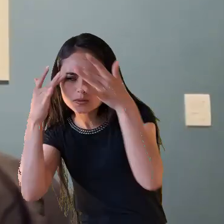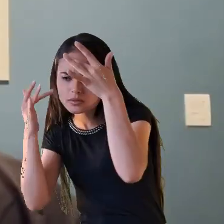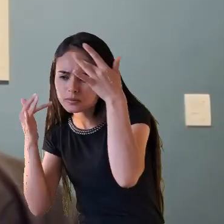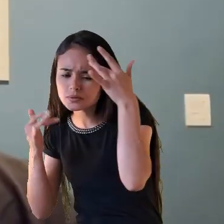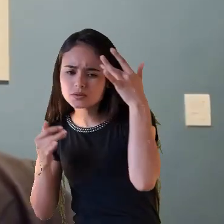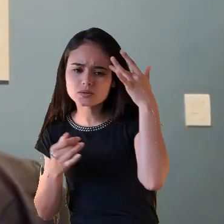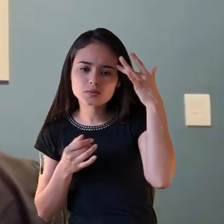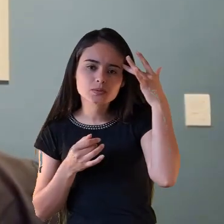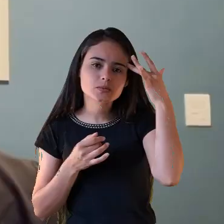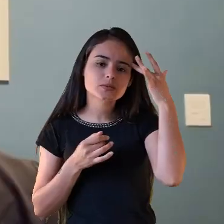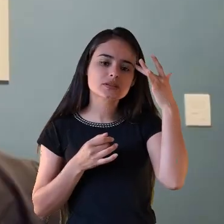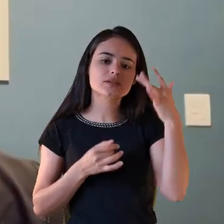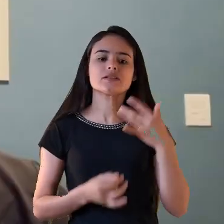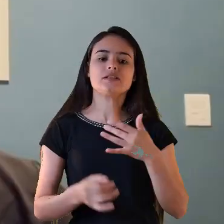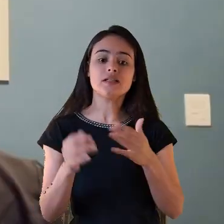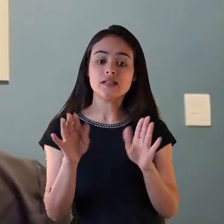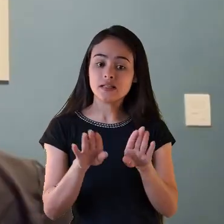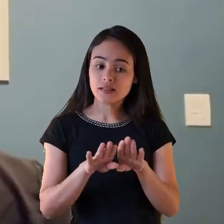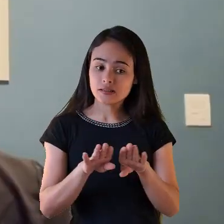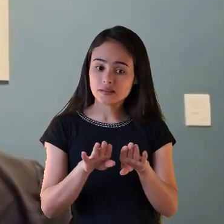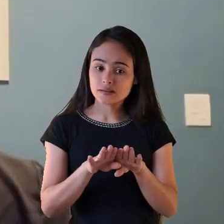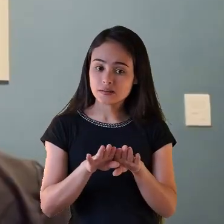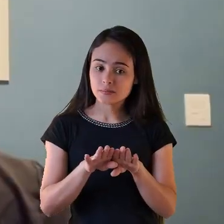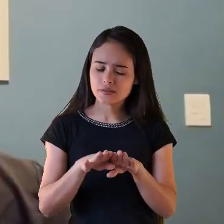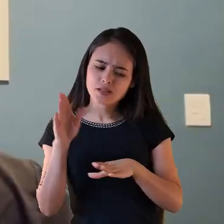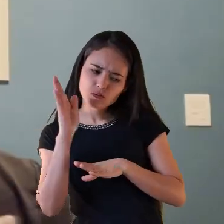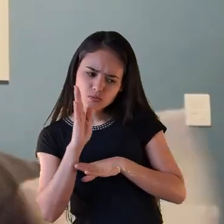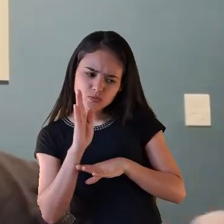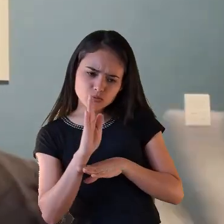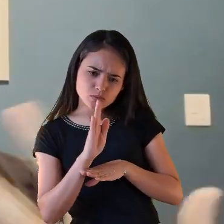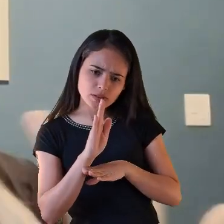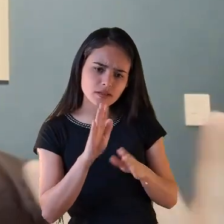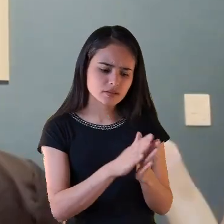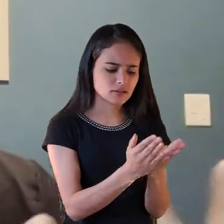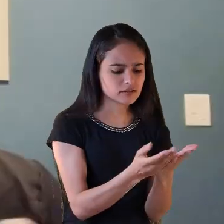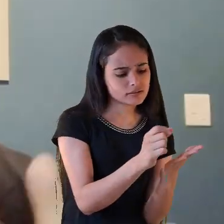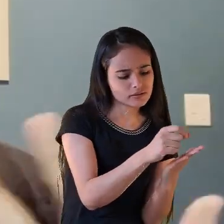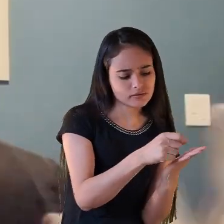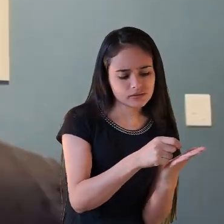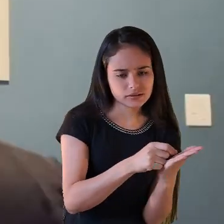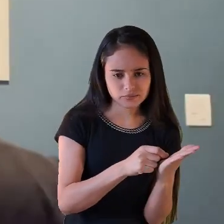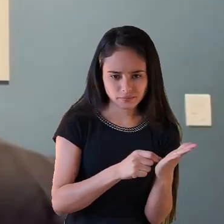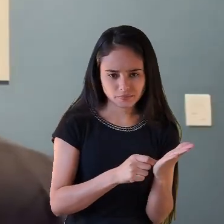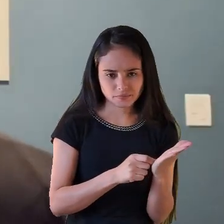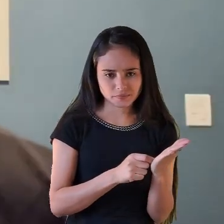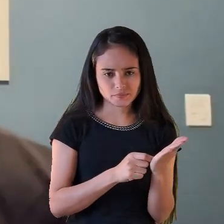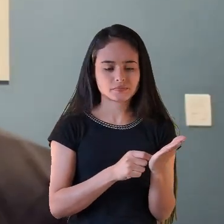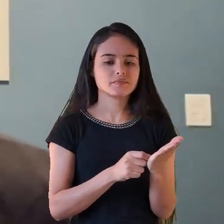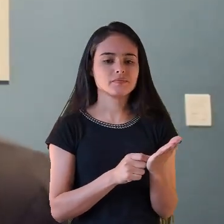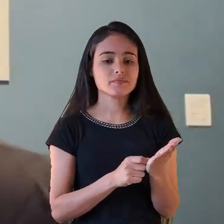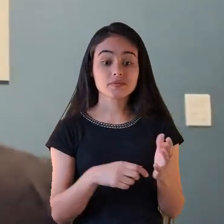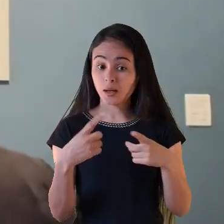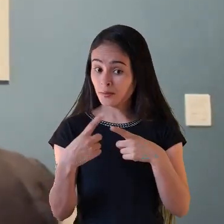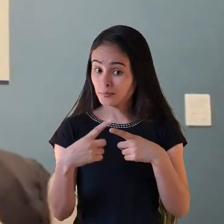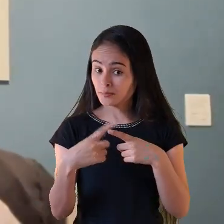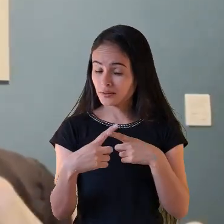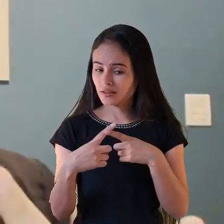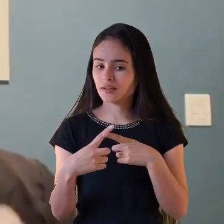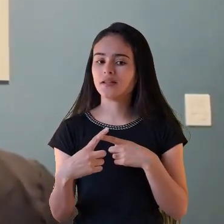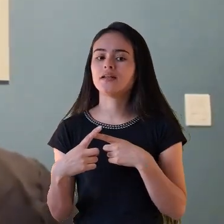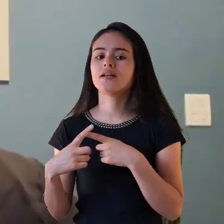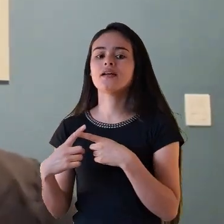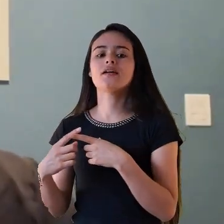carinho. É algo que, além de tudo, toca, além da importância da Feira Literária das